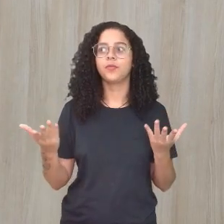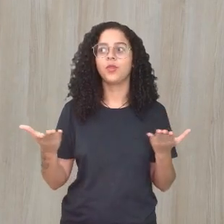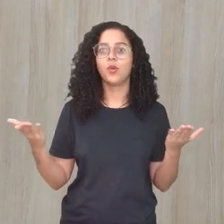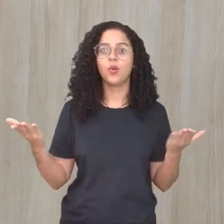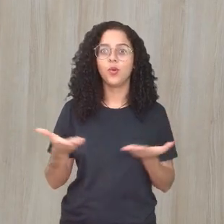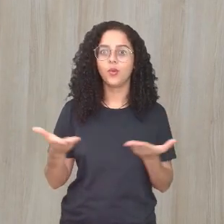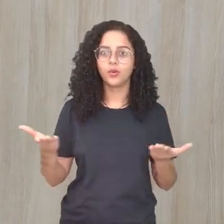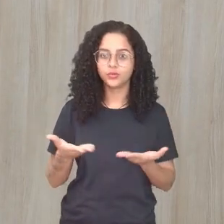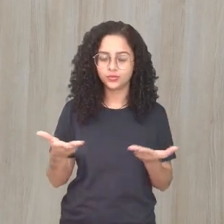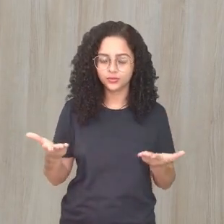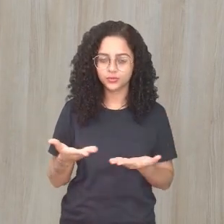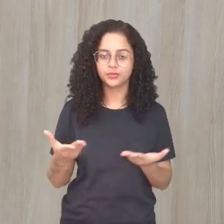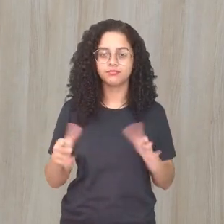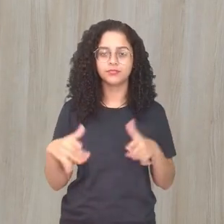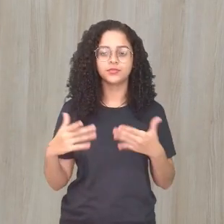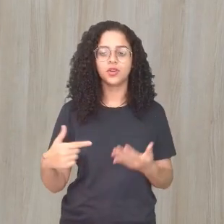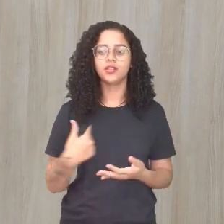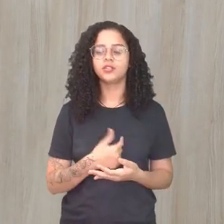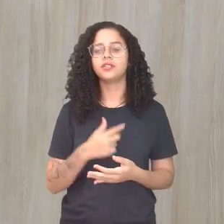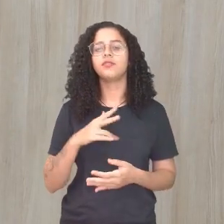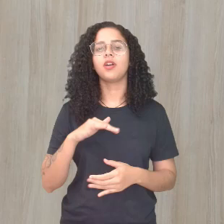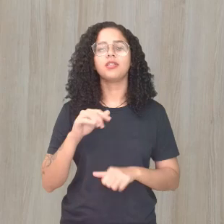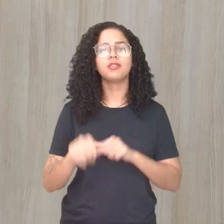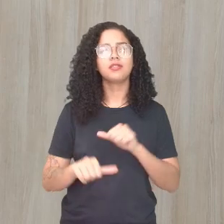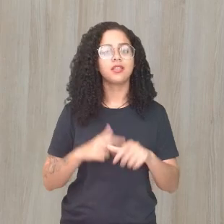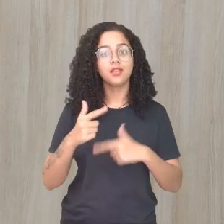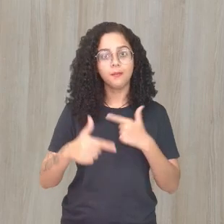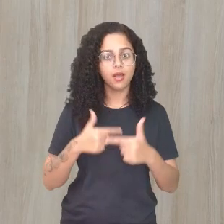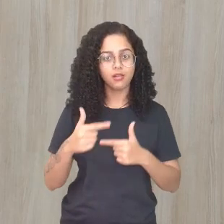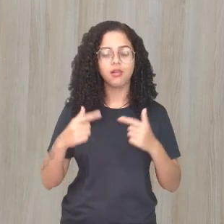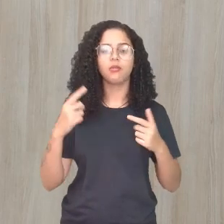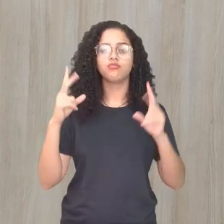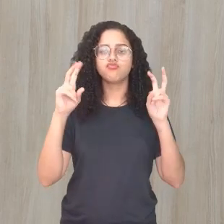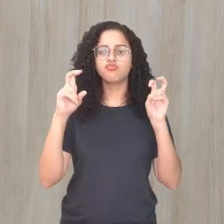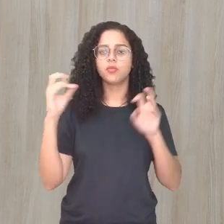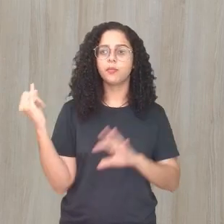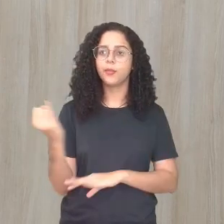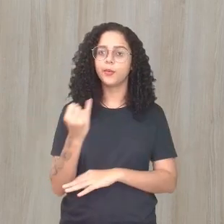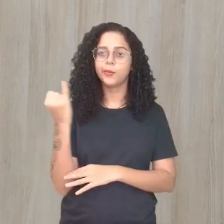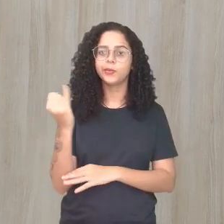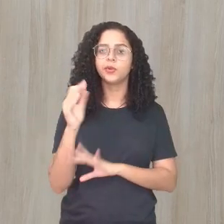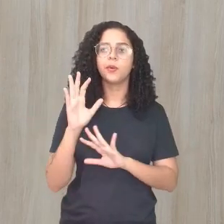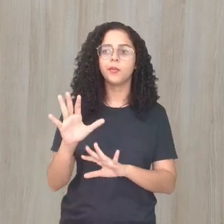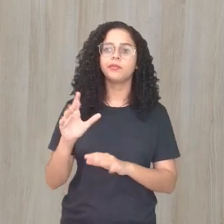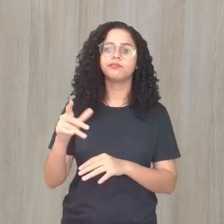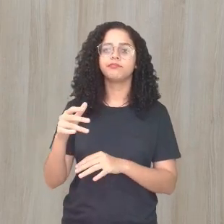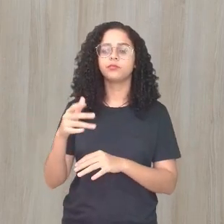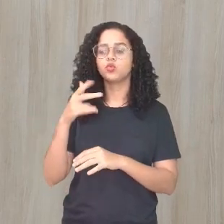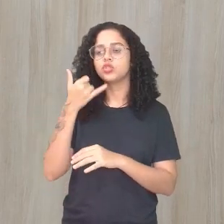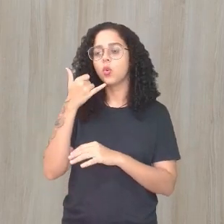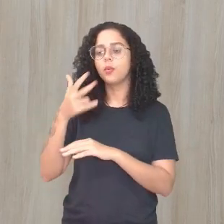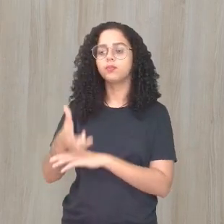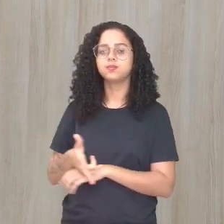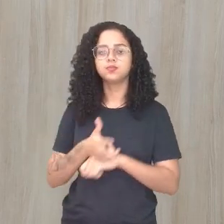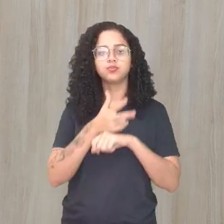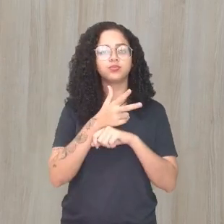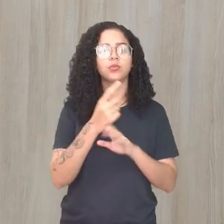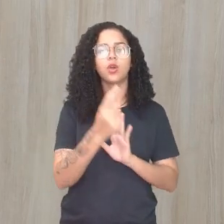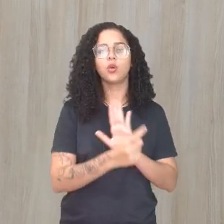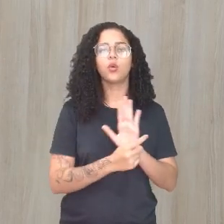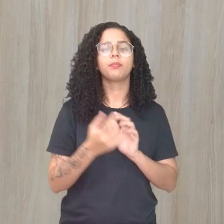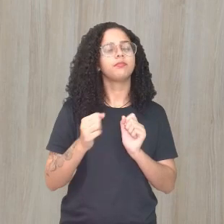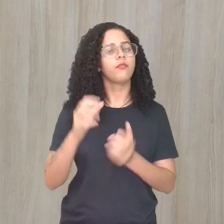atual, inclusive. Então a gente vai trabalhar de uma temática muito importante, mas aí, ó, aponta o celular para o QR Code, faz o download